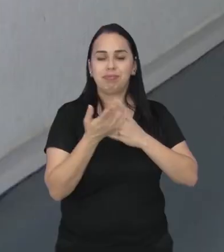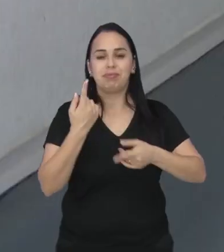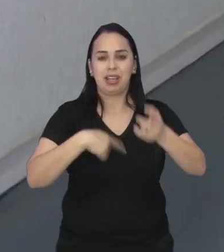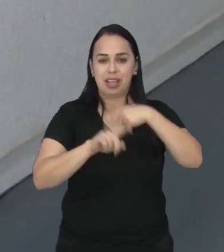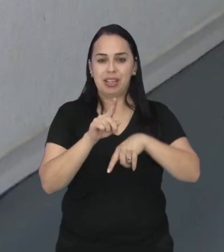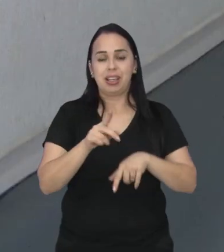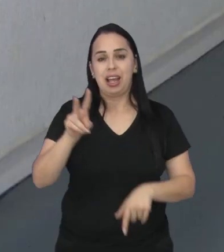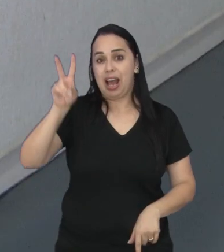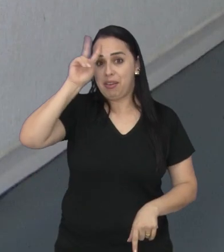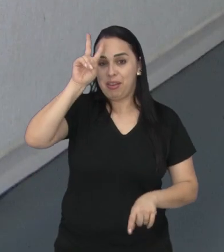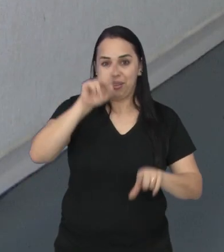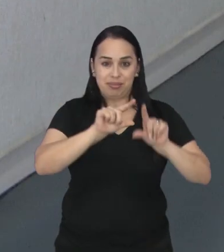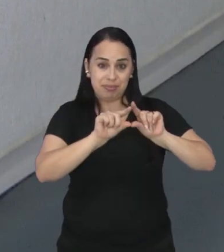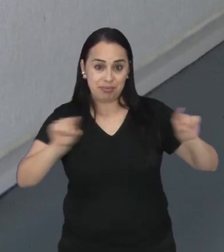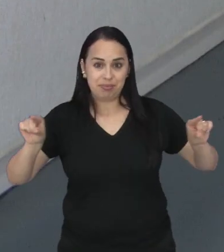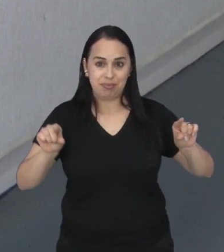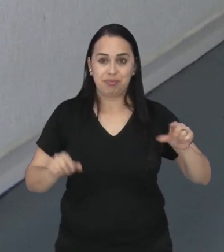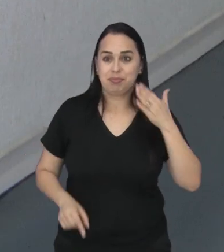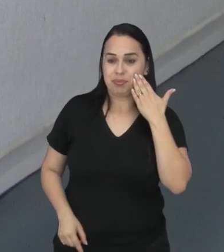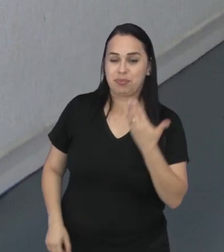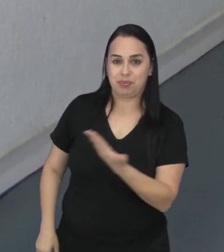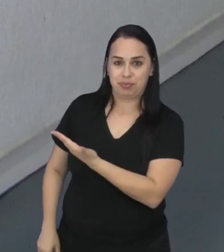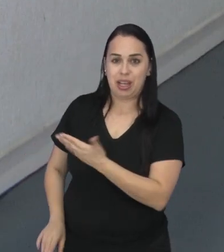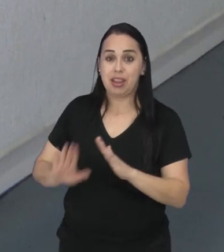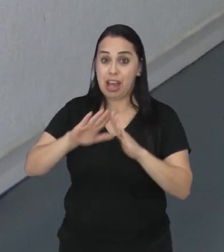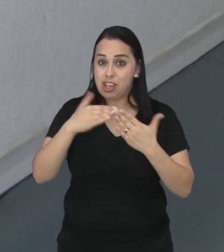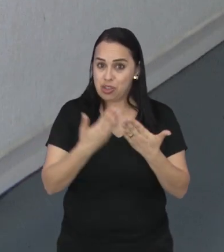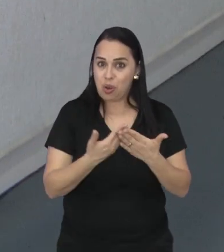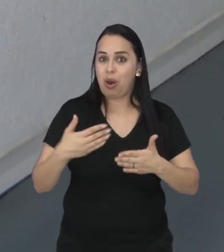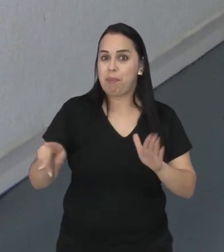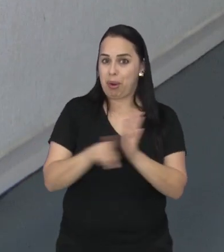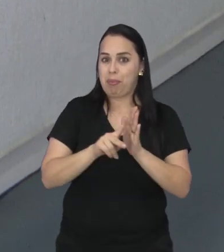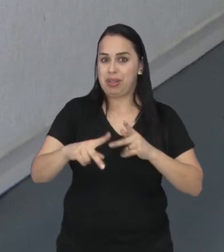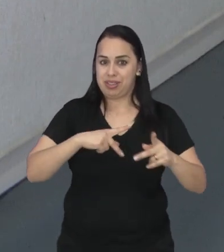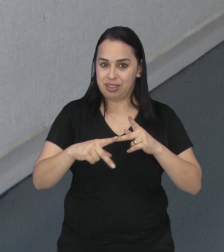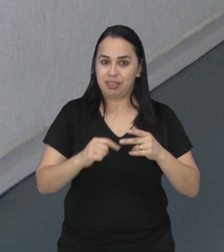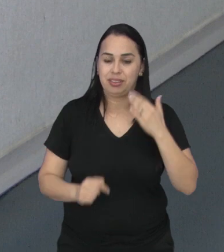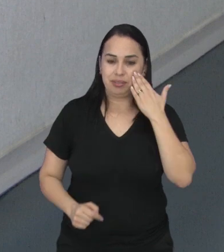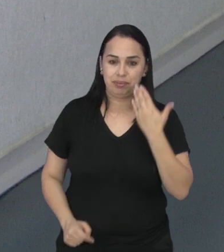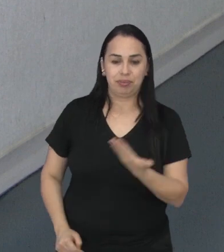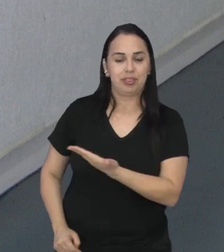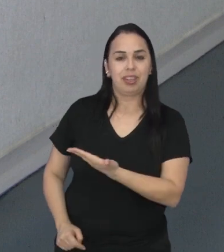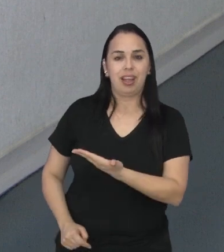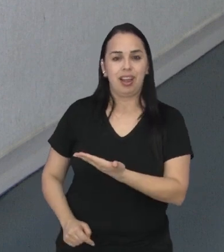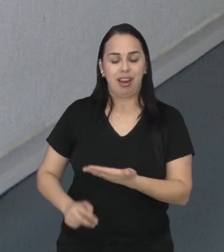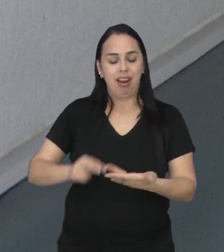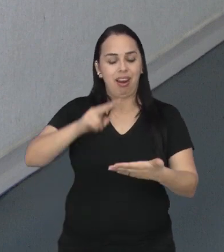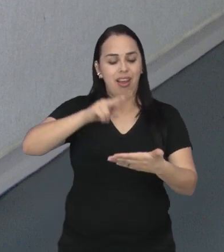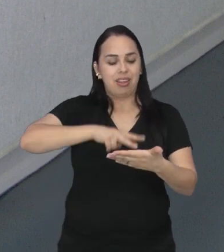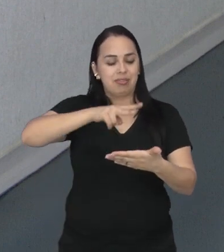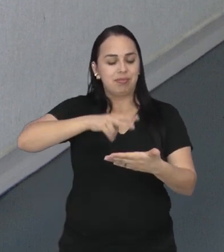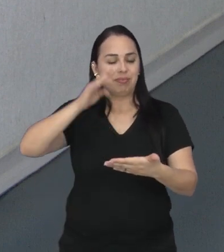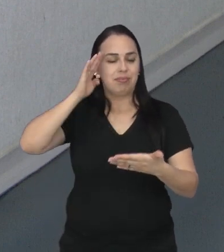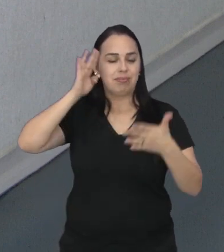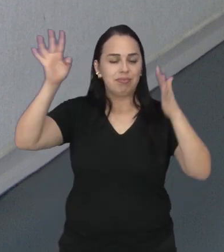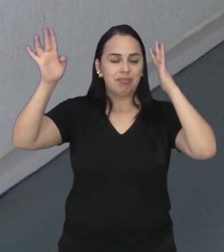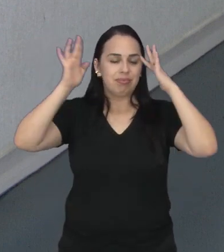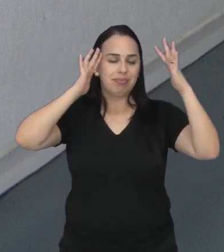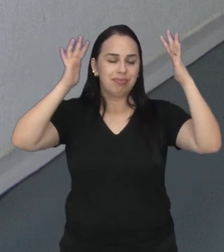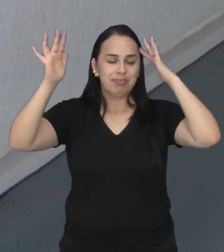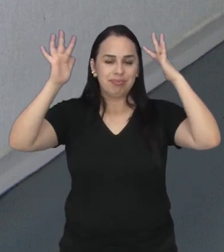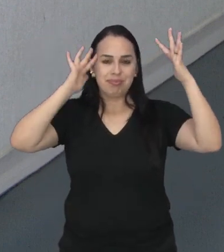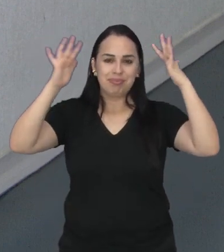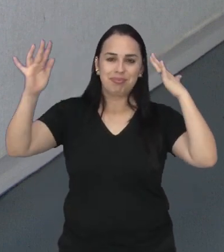vida, como lembra a frase da sala de leitura da Escola de São José dos Campos: ler é viajar sem sair do